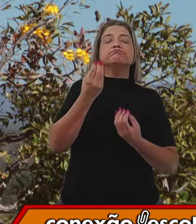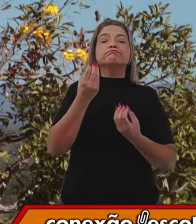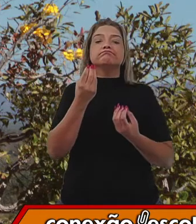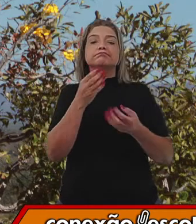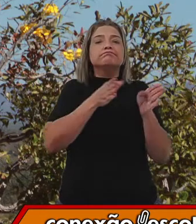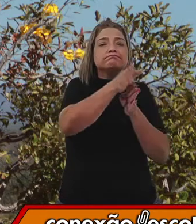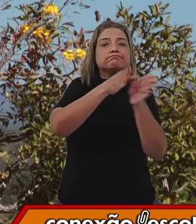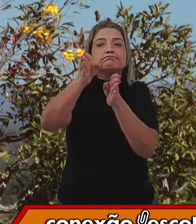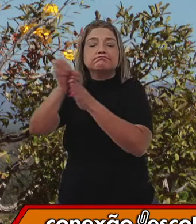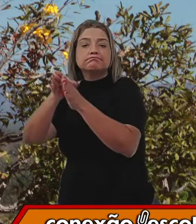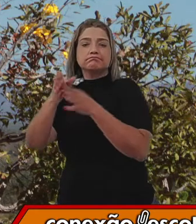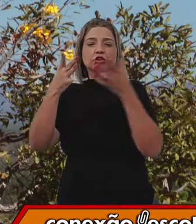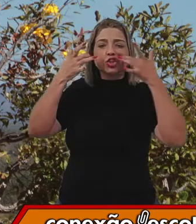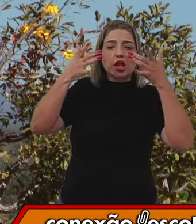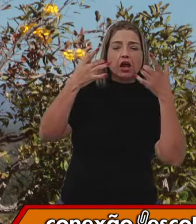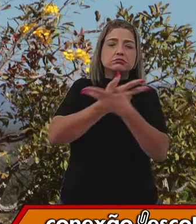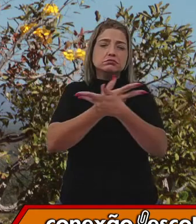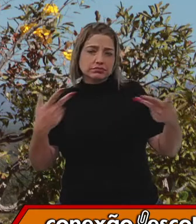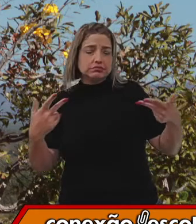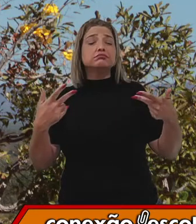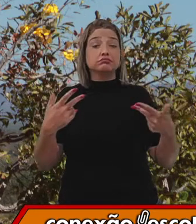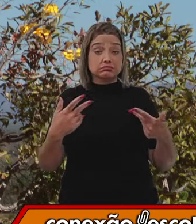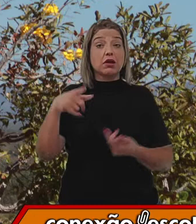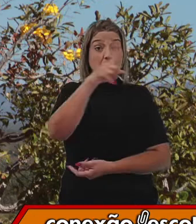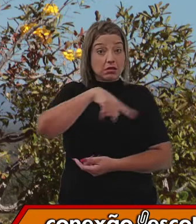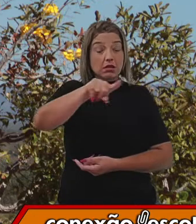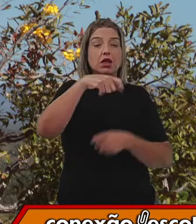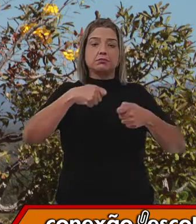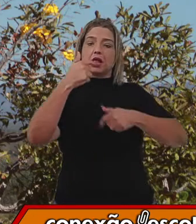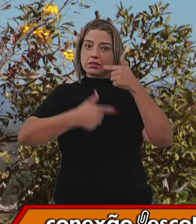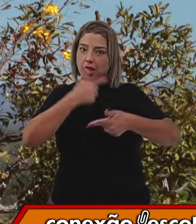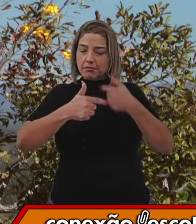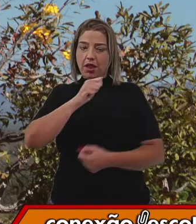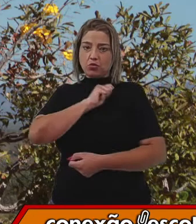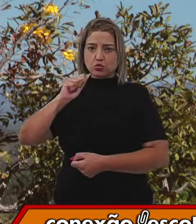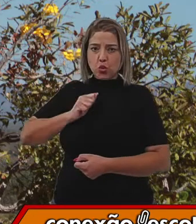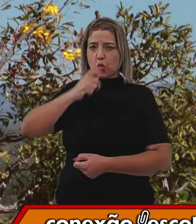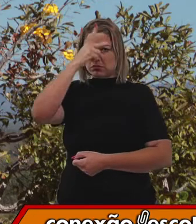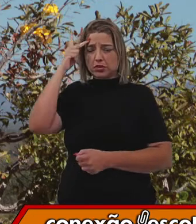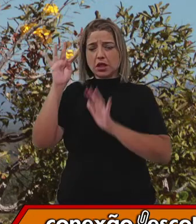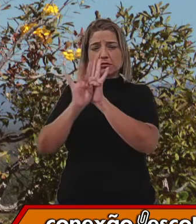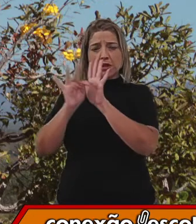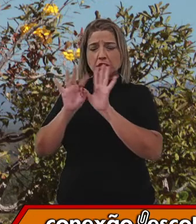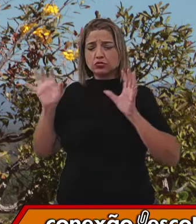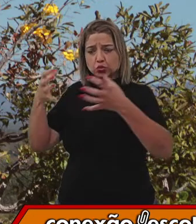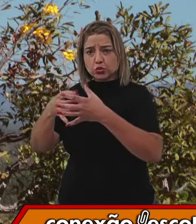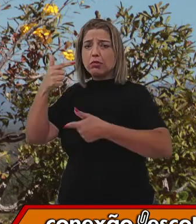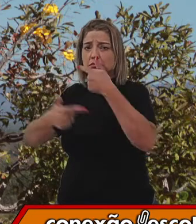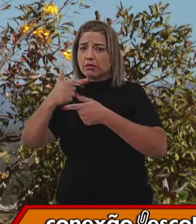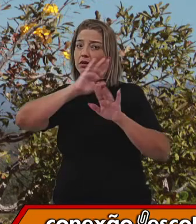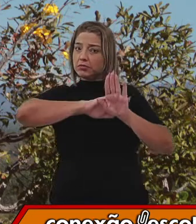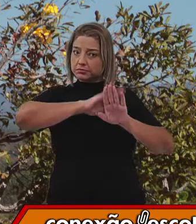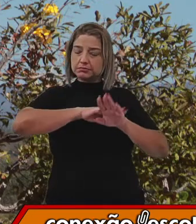encenada, e isso envolve dirigir o trabalho dos atores da equipe técnica que trabalha nos bastidores. O diretor